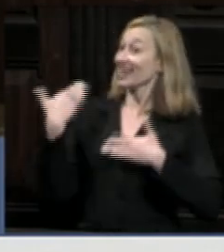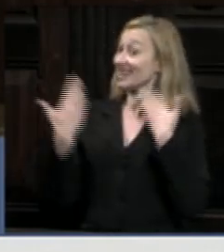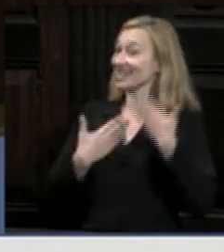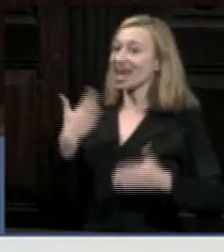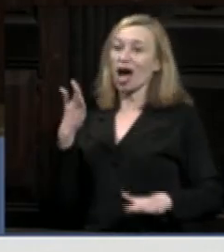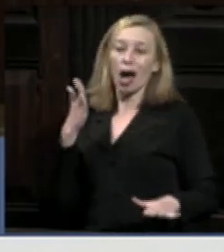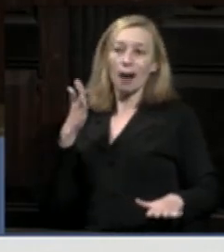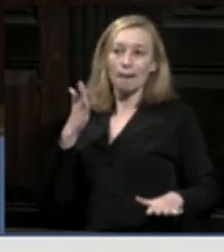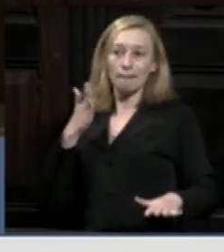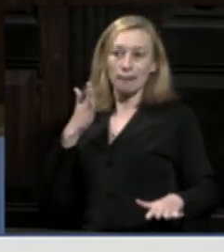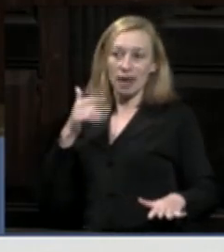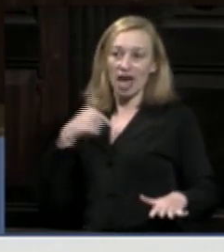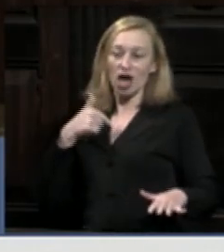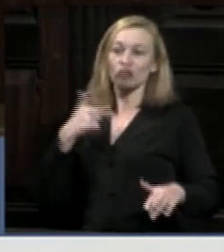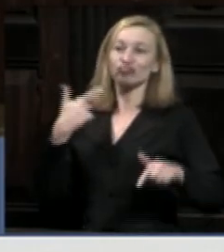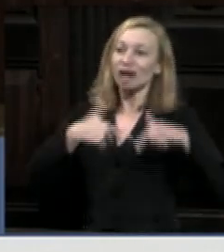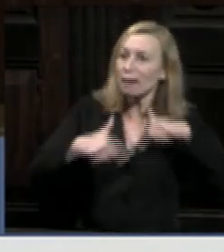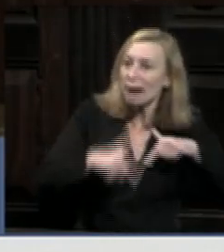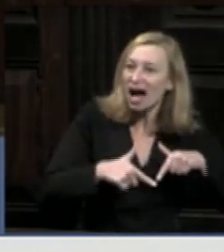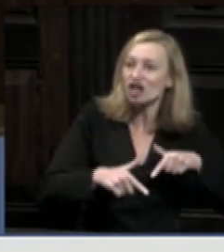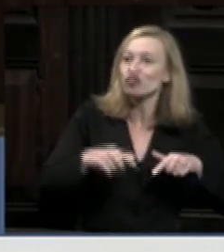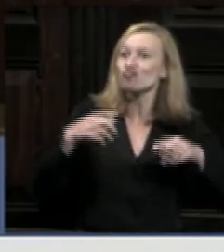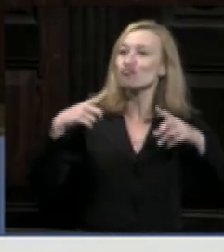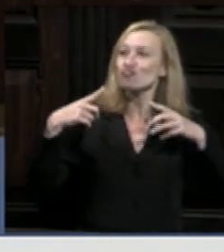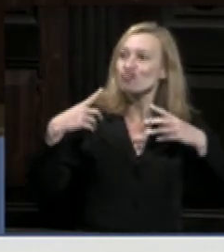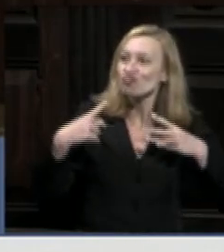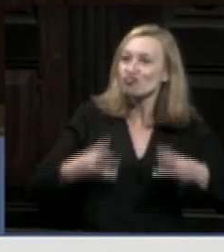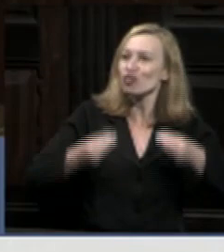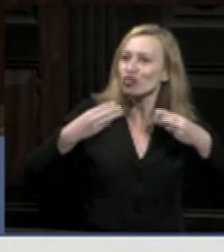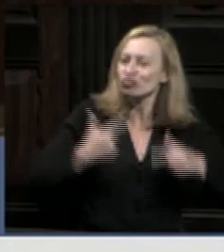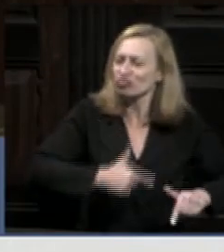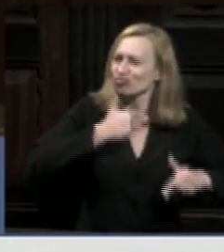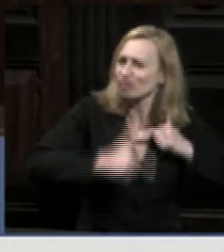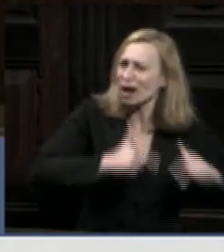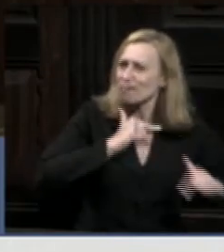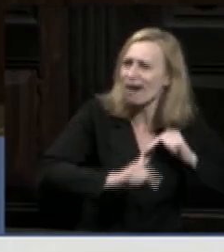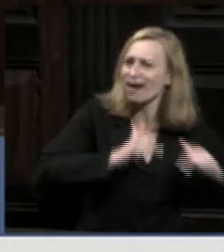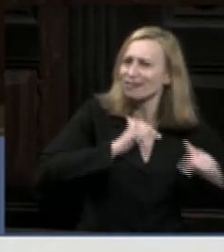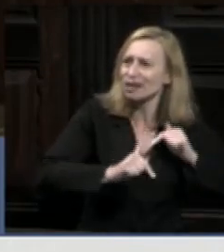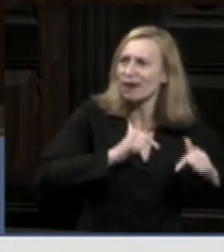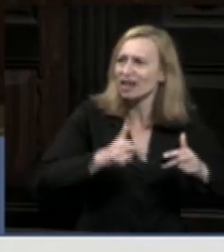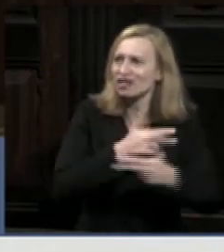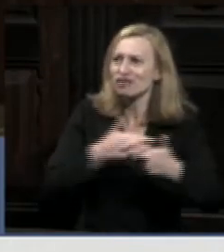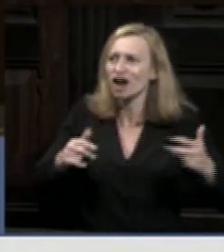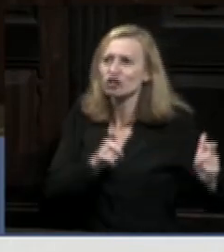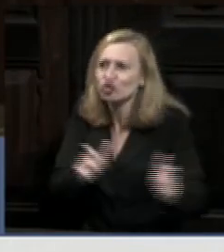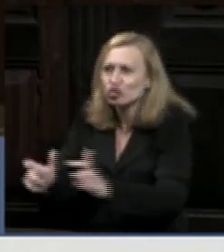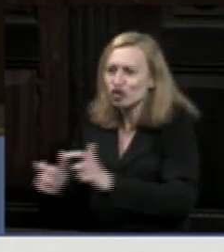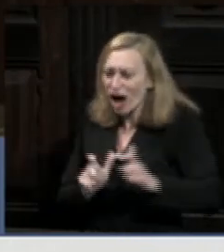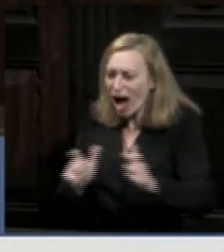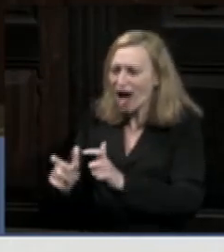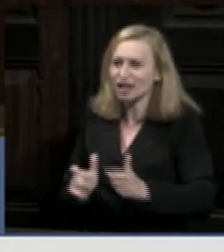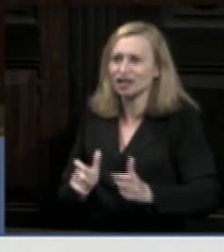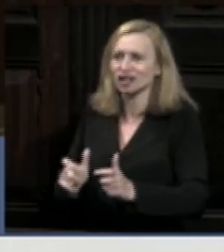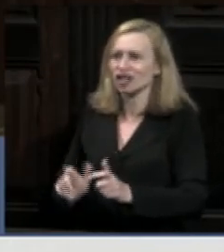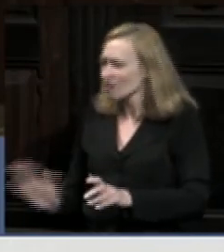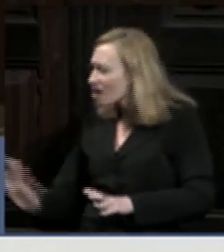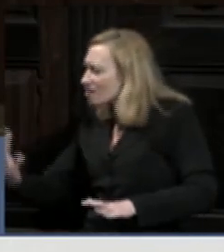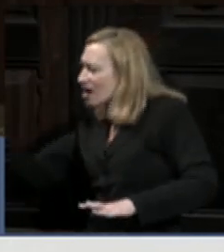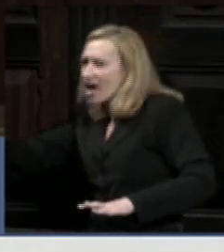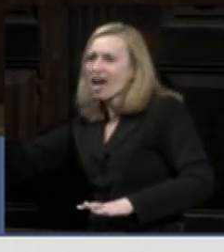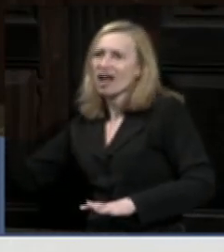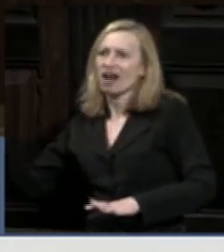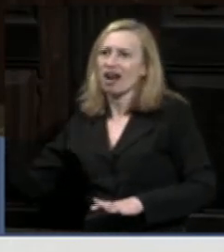equipe trabalhamos muito no gabeira no rio das pedras no pereirão na barra no recreio no vidigal